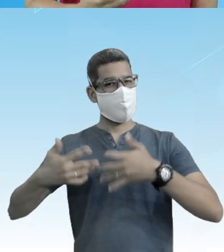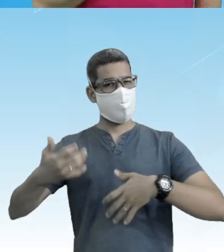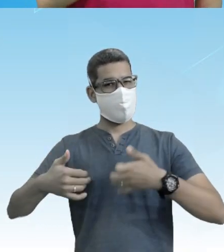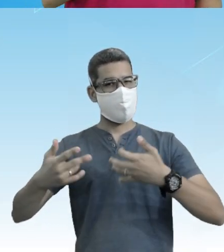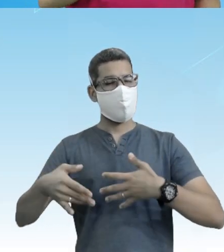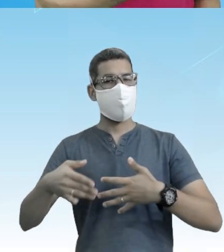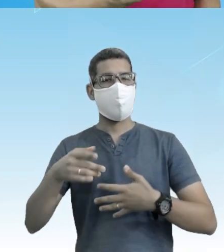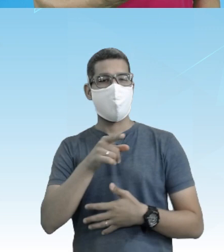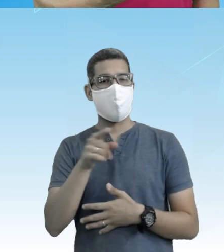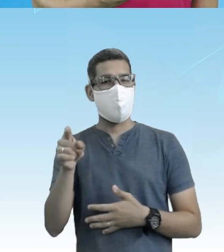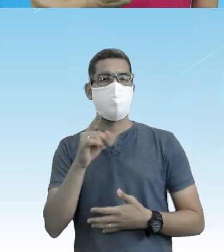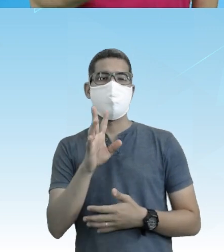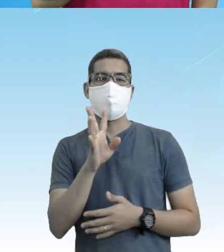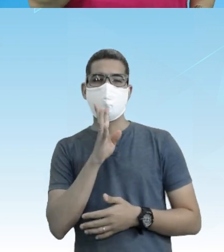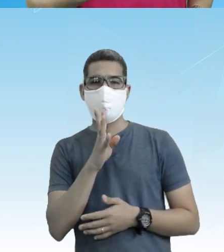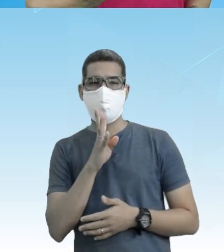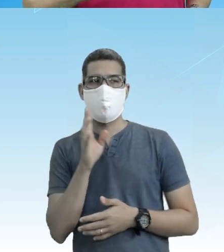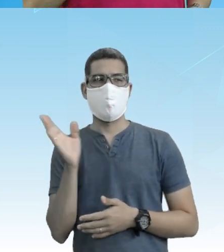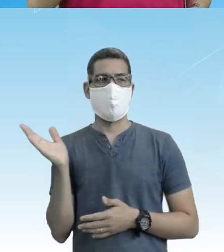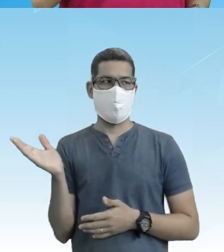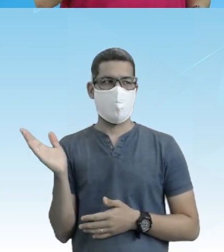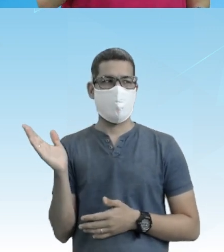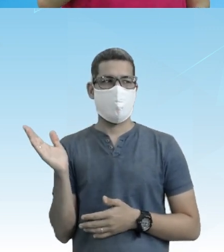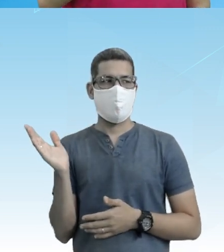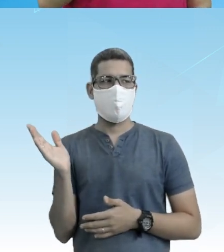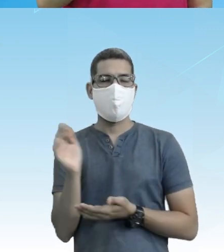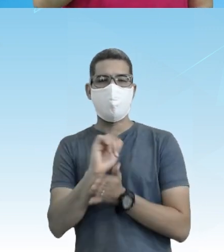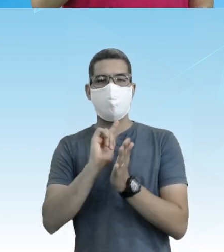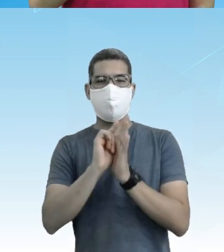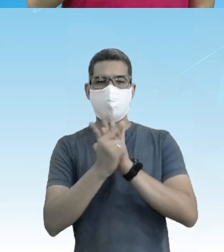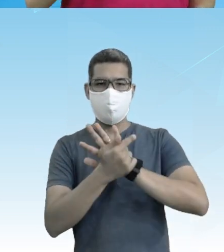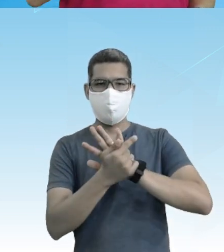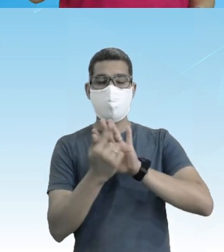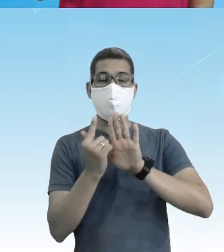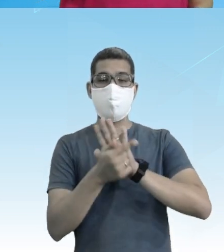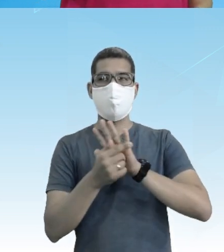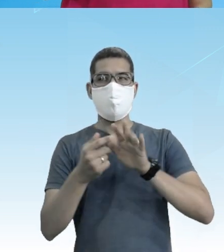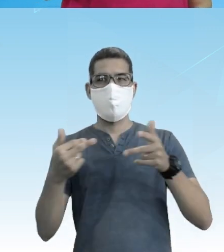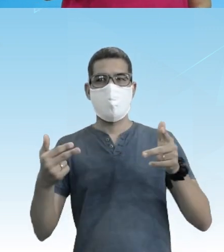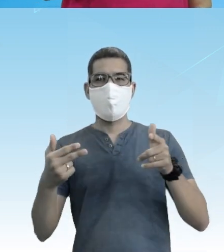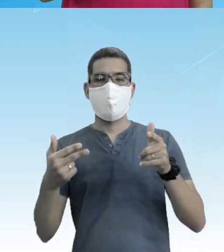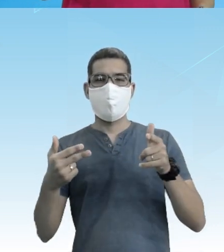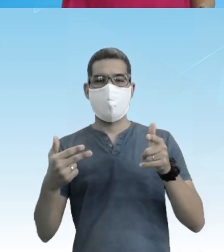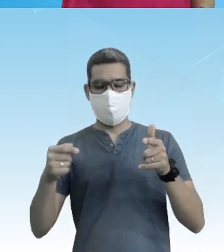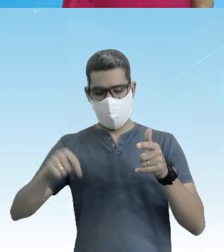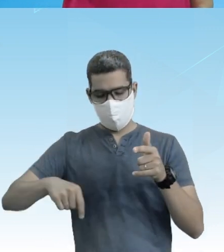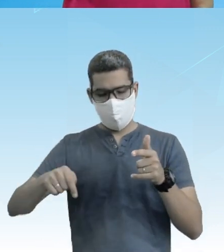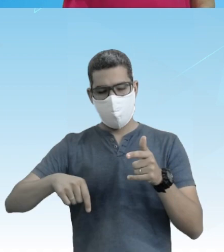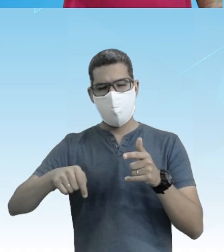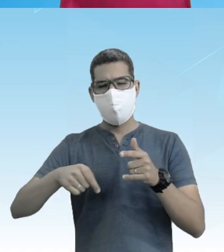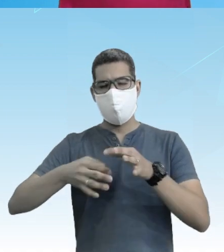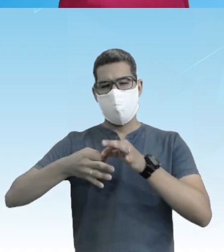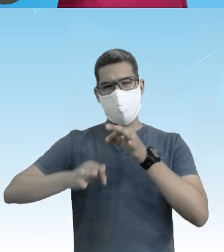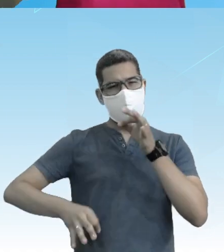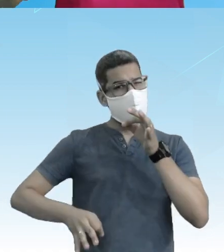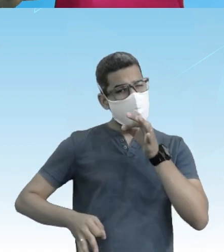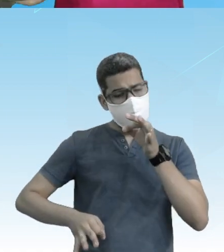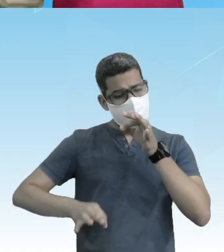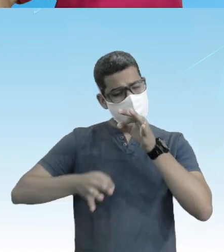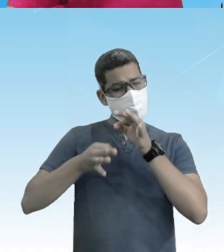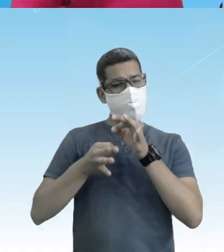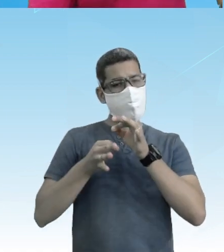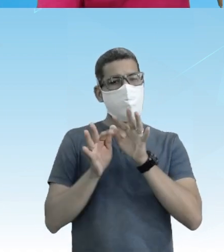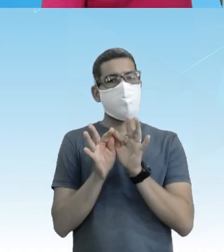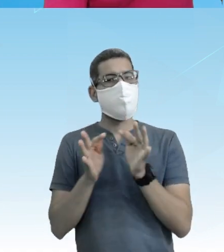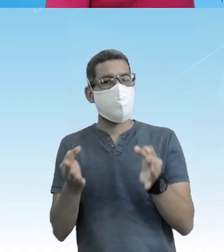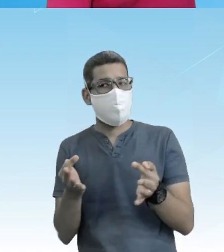conheçam esses gêneros. Lembrar que a nossa aula foi apenas uma pequena ponta para que você, estudante do 6º ano, que